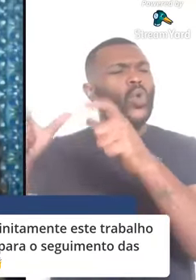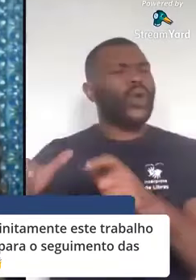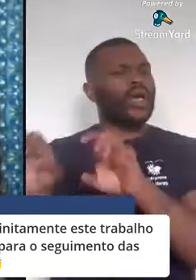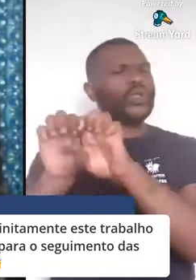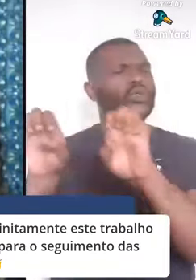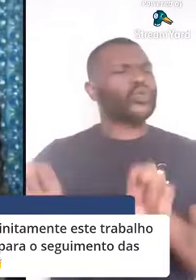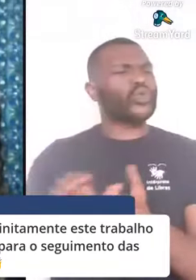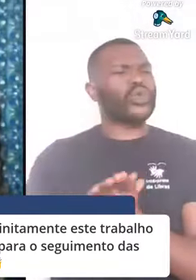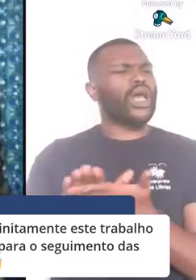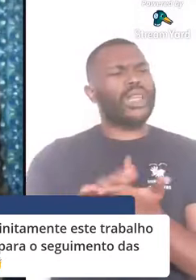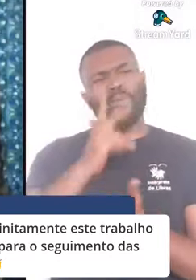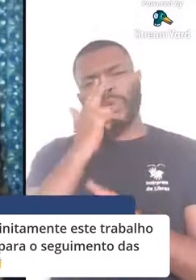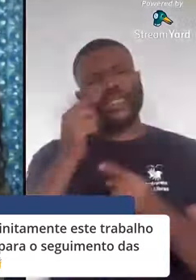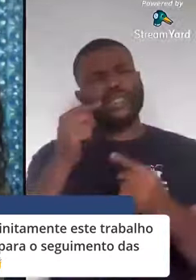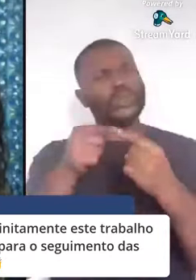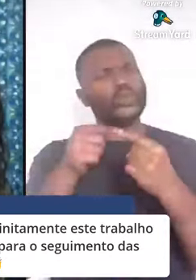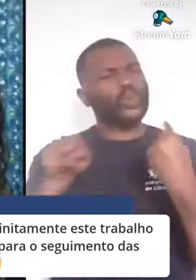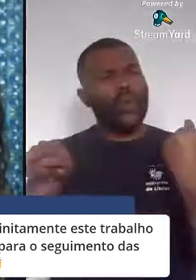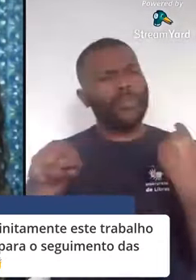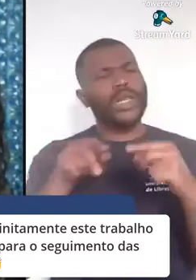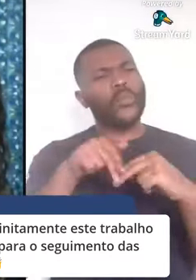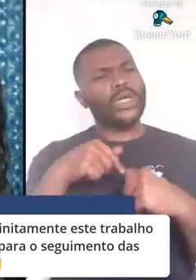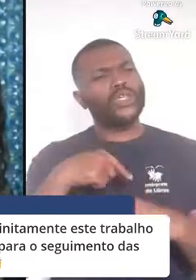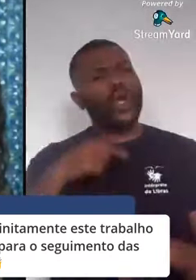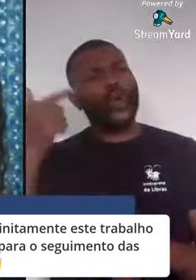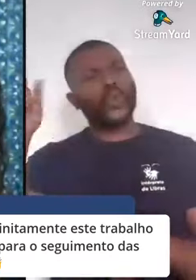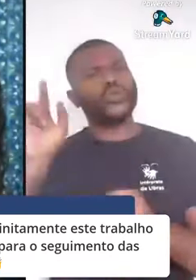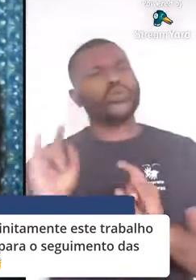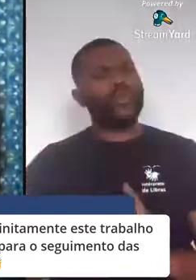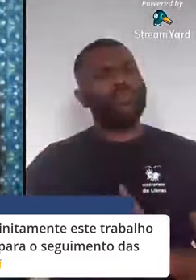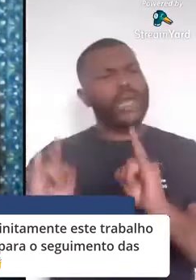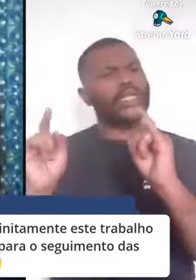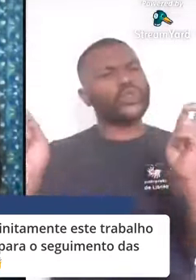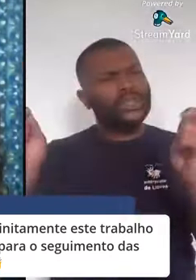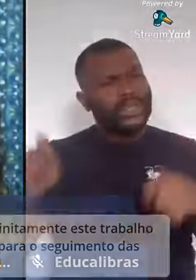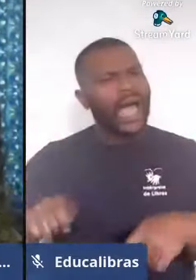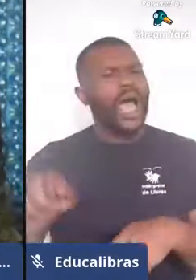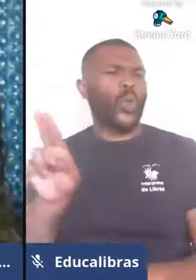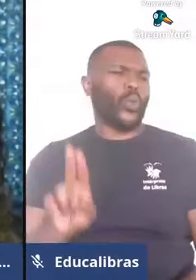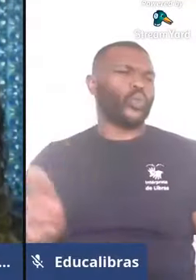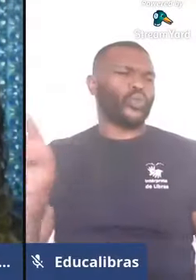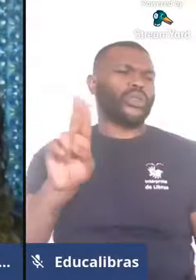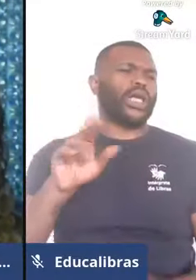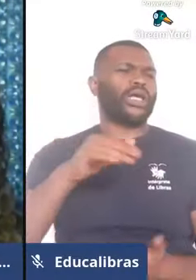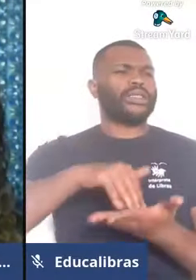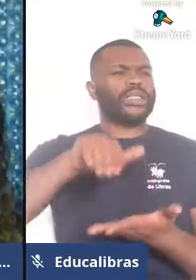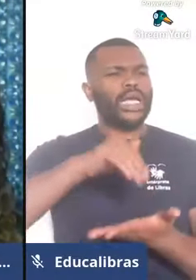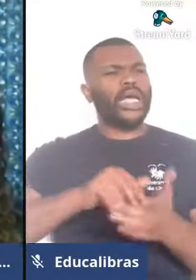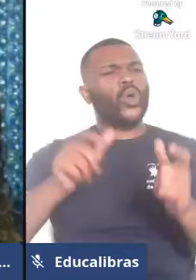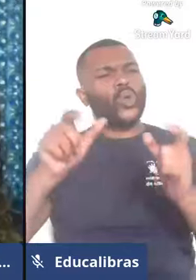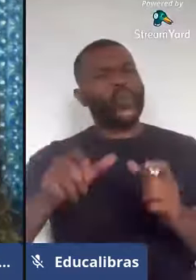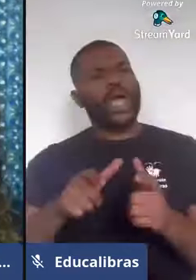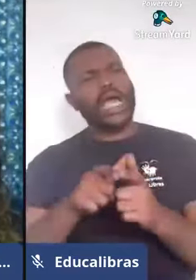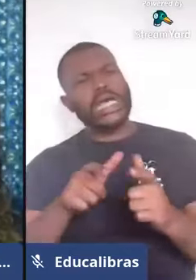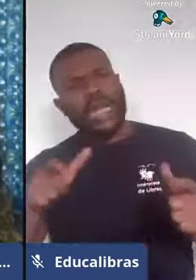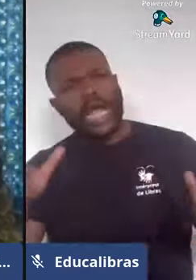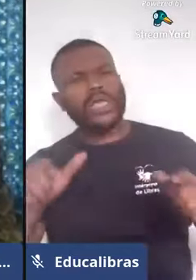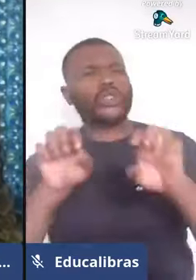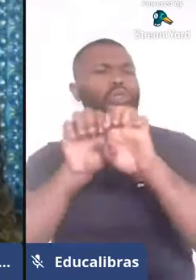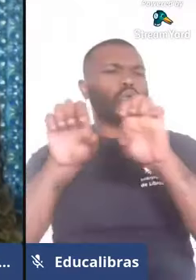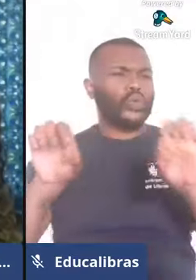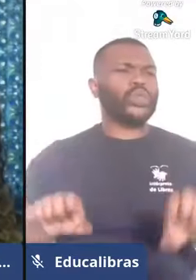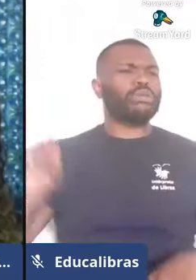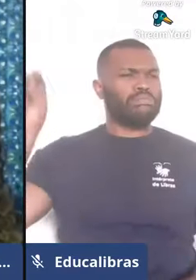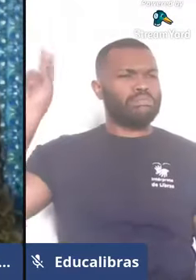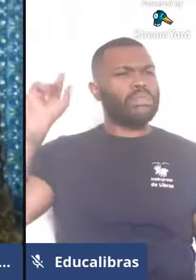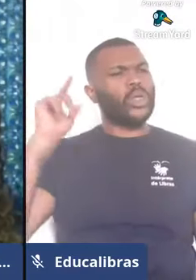haviam outros equipamentos públicos que a gente poderia ter instalado a secretaria com mais espaço, com mais estrutura na época. Por